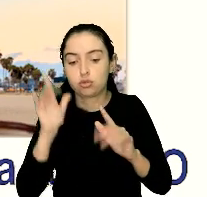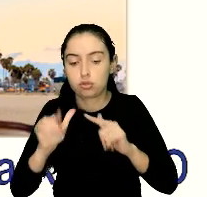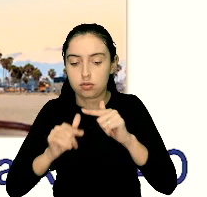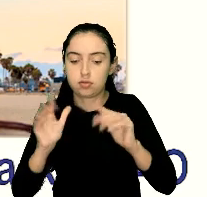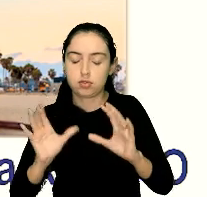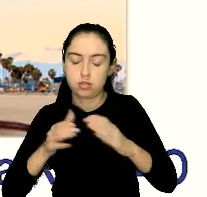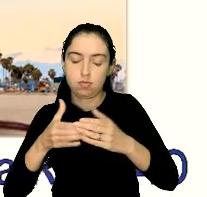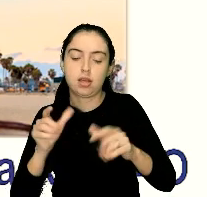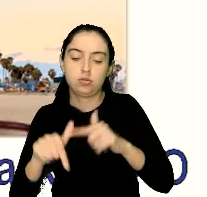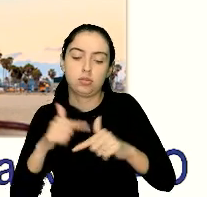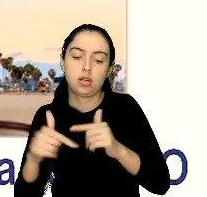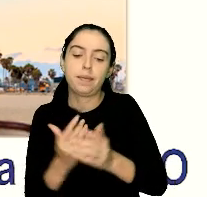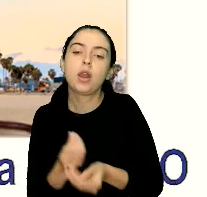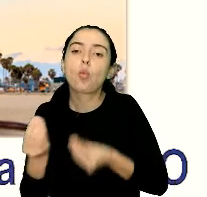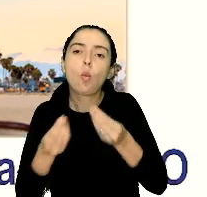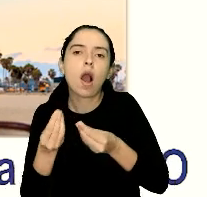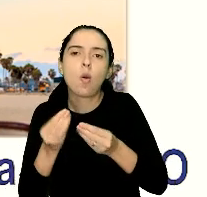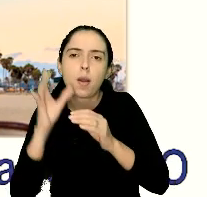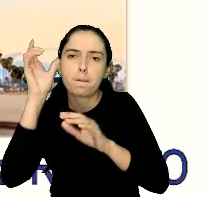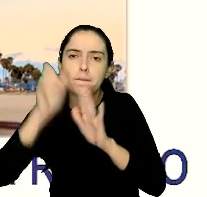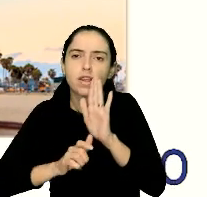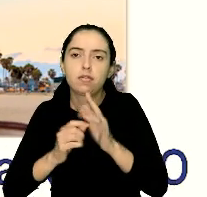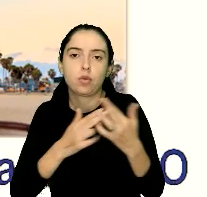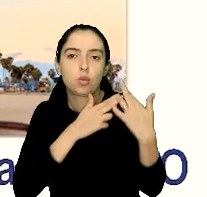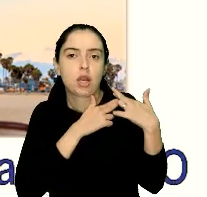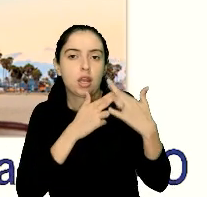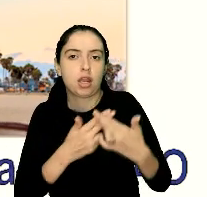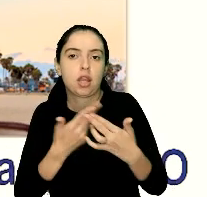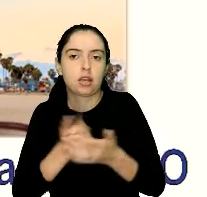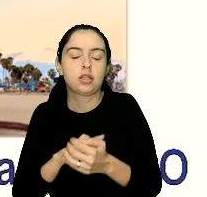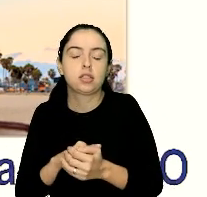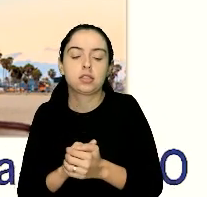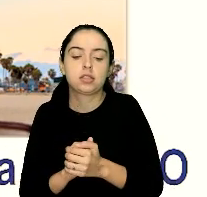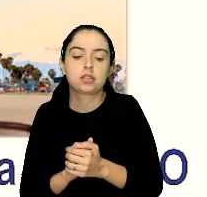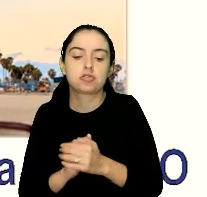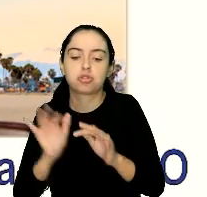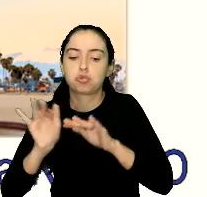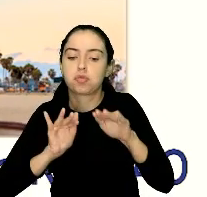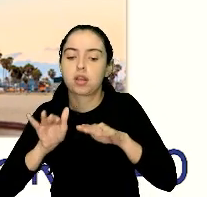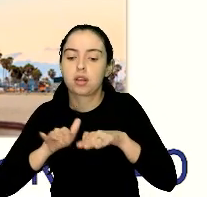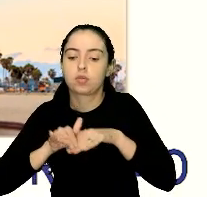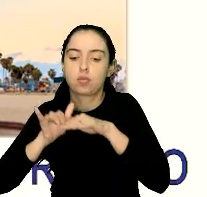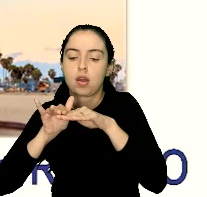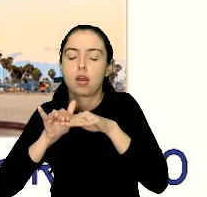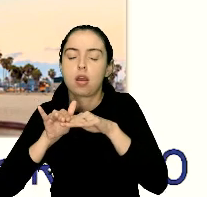trabalho, qual o perfil de liderança que estaria afinada com essa tendência?